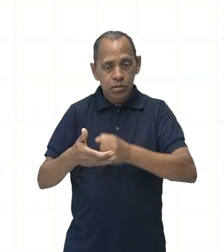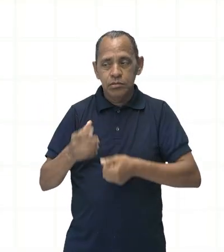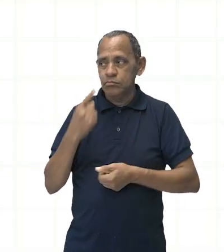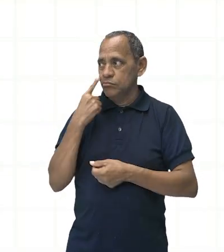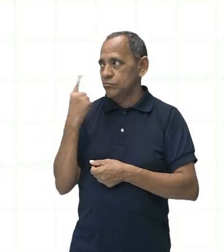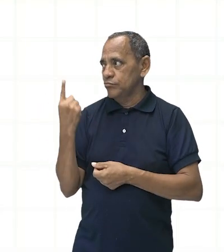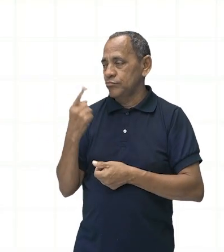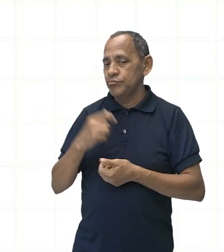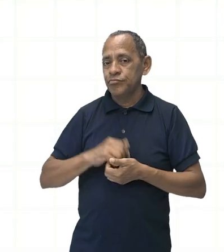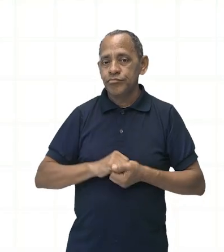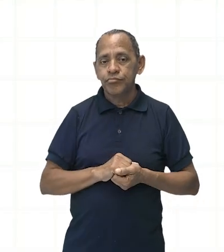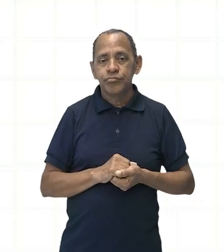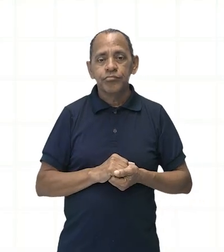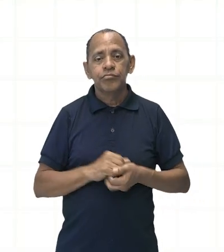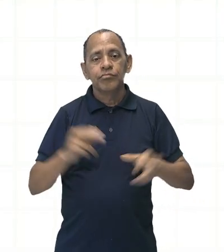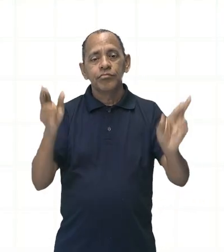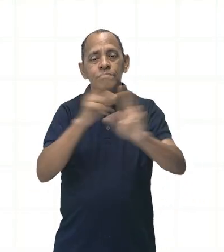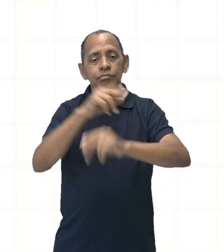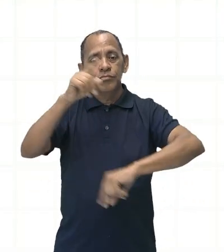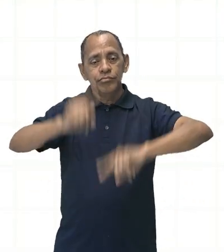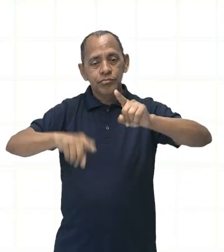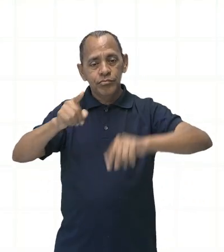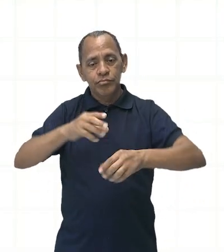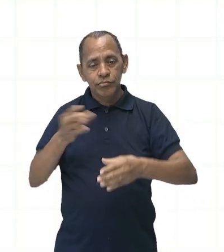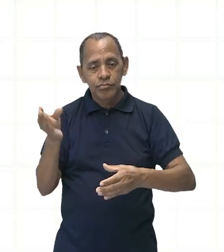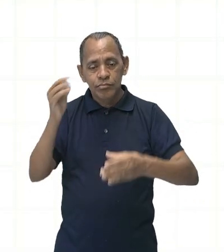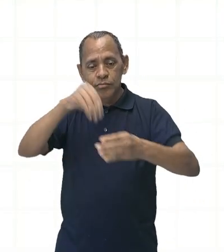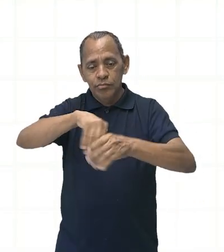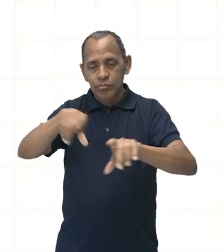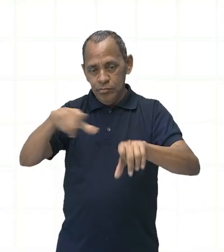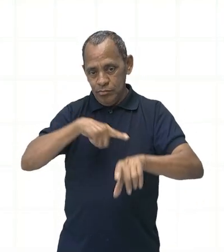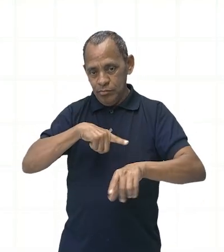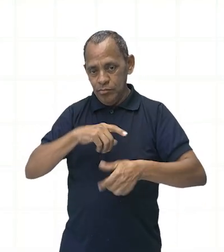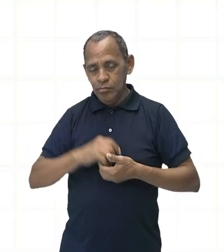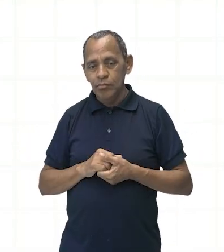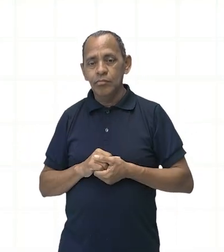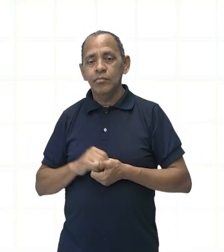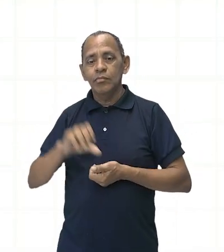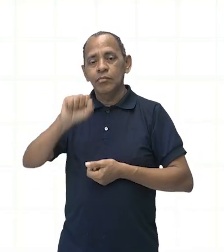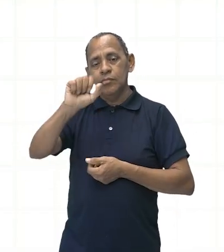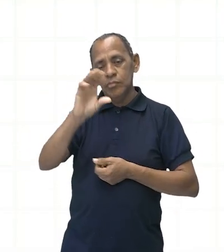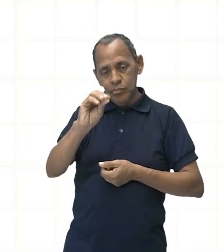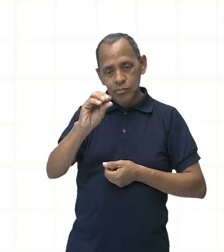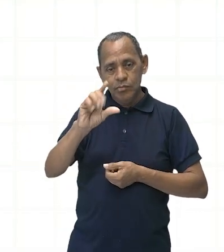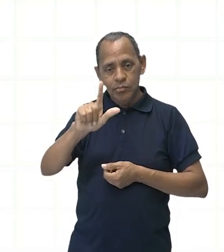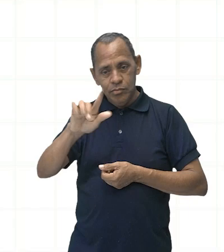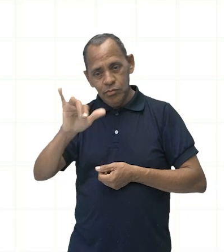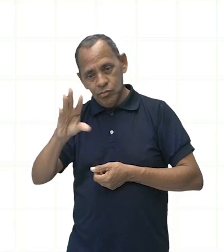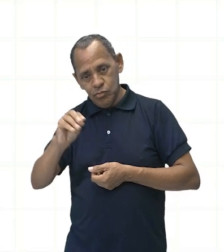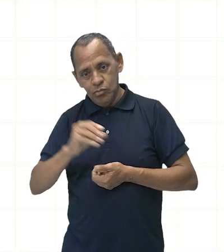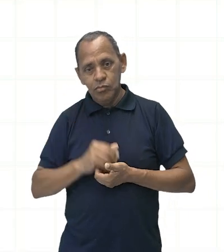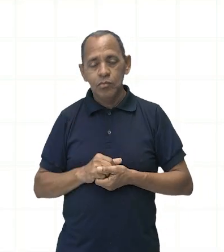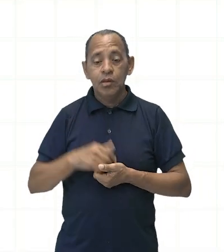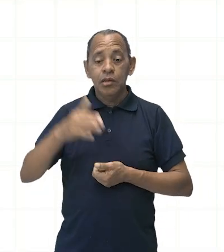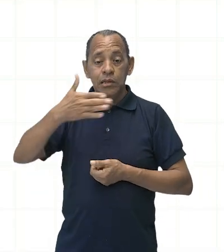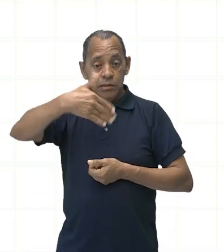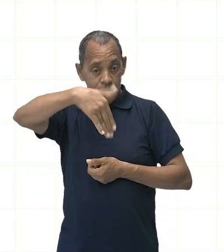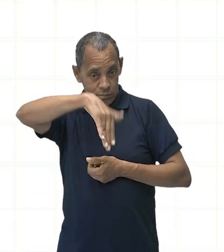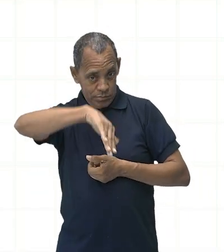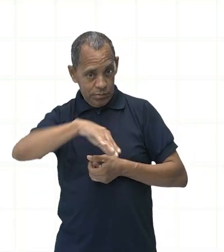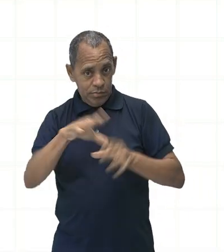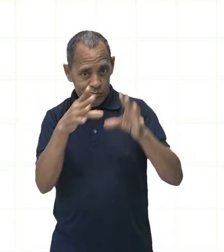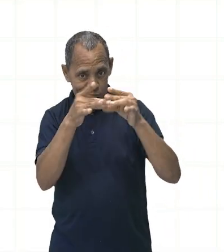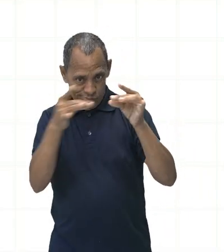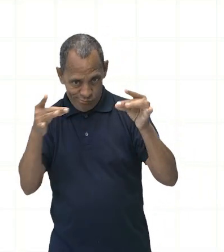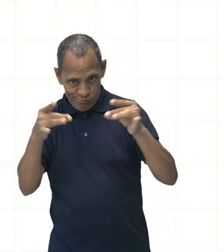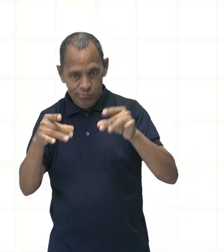hidróxido. E com relação ao elemento que está compondo essa base, no caso, o sódio. Então, em meio aquoso, que